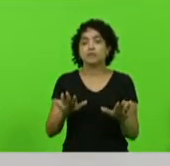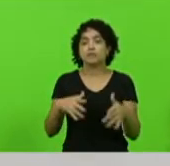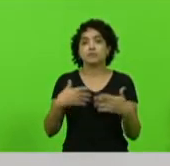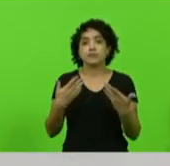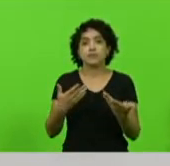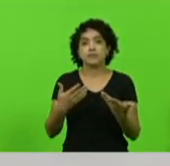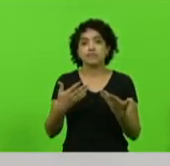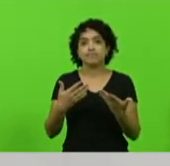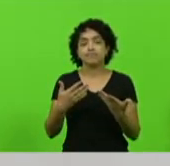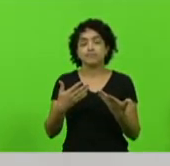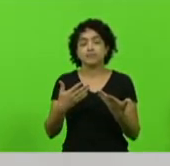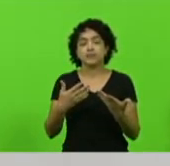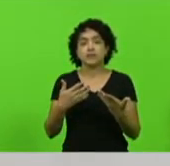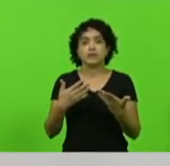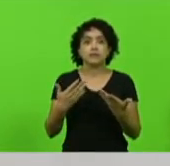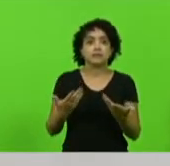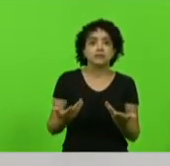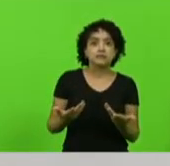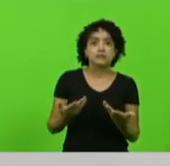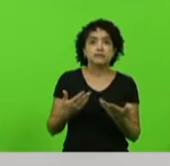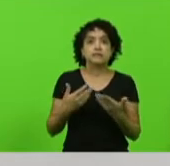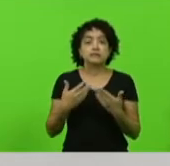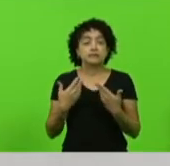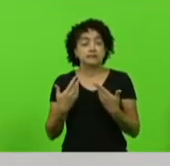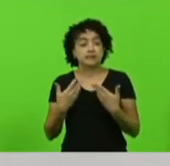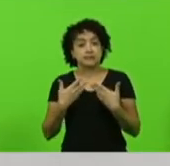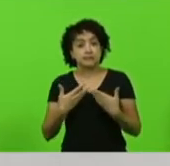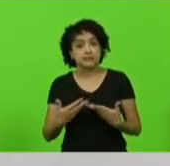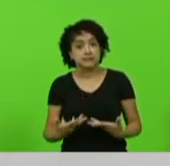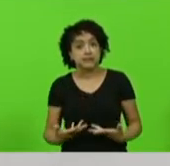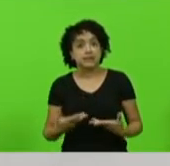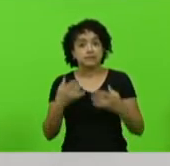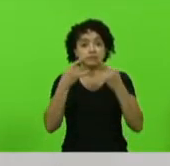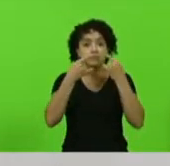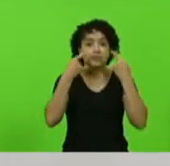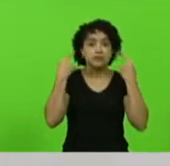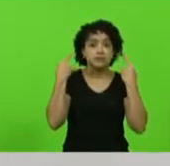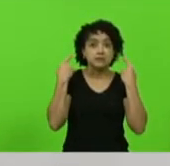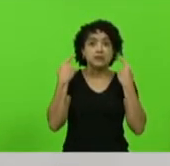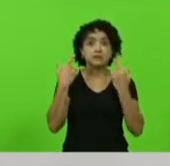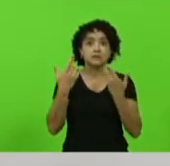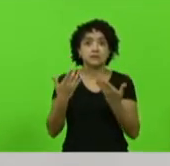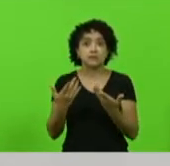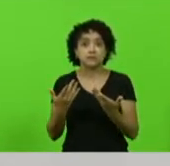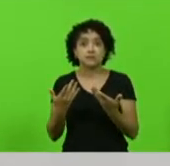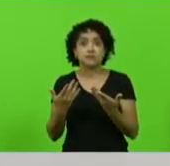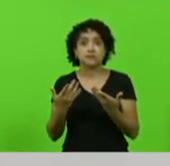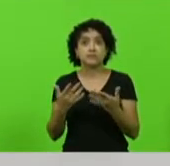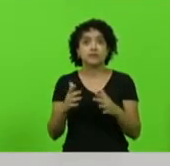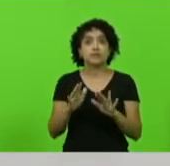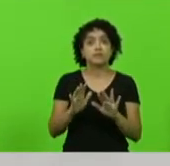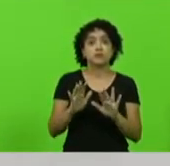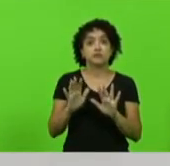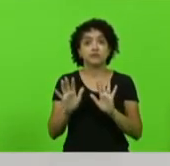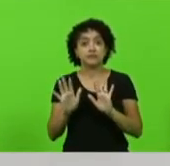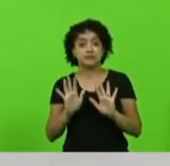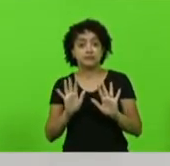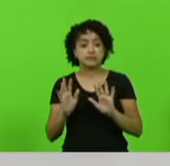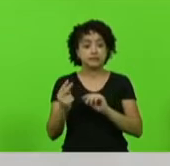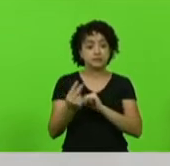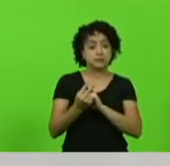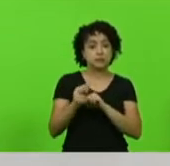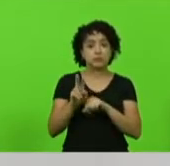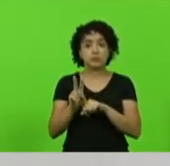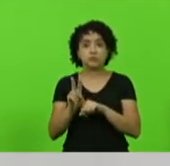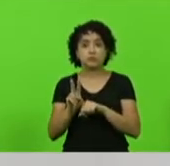mais máscara, a gente está quase começando a abraçar as pessoas, né? As pessoas meio desconfiadas, né? Será que vai